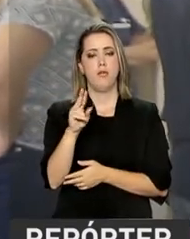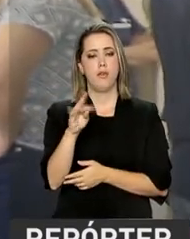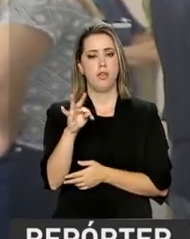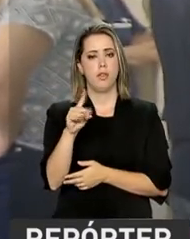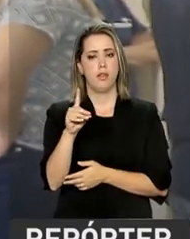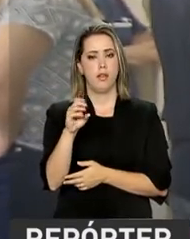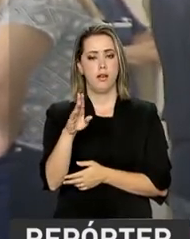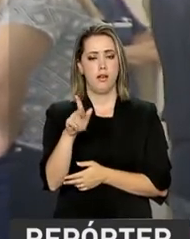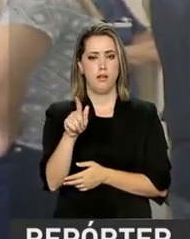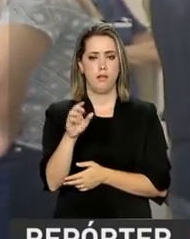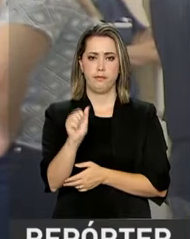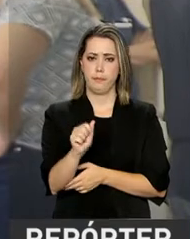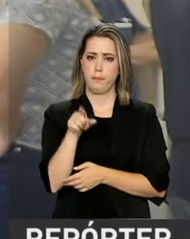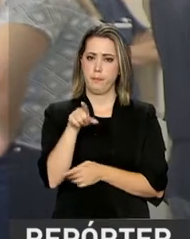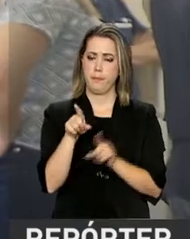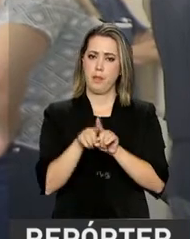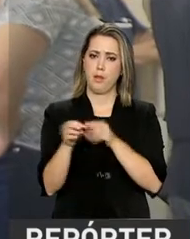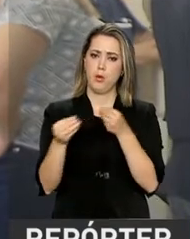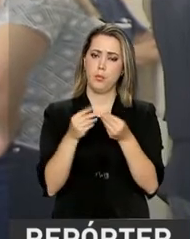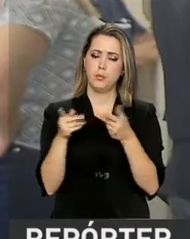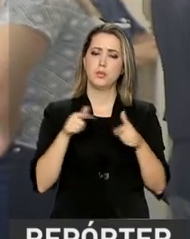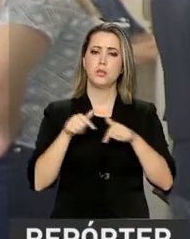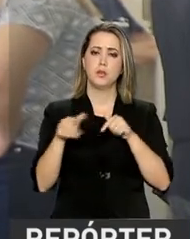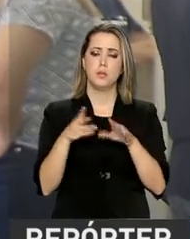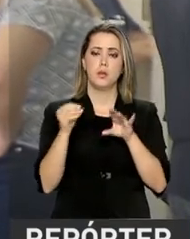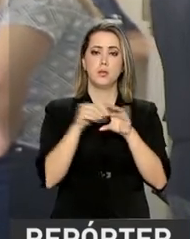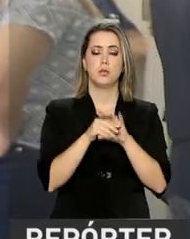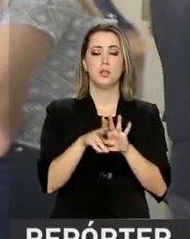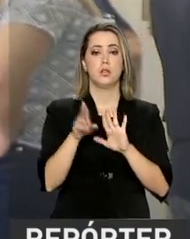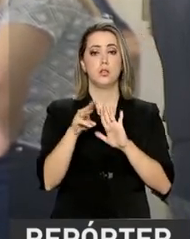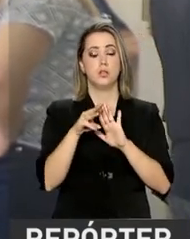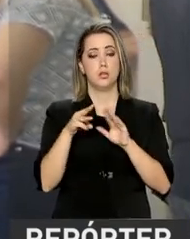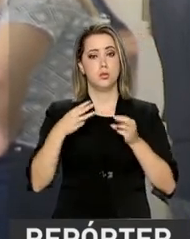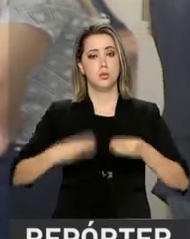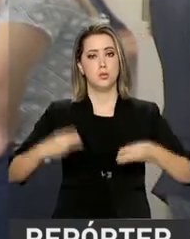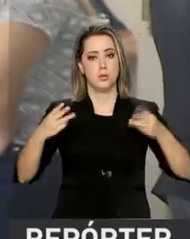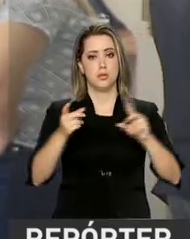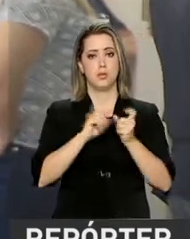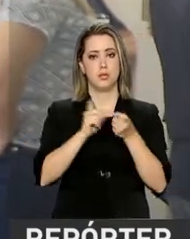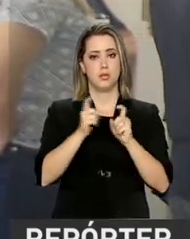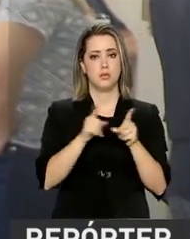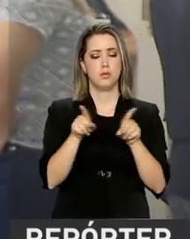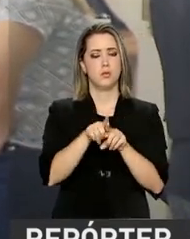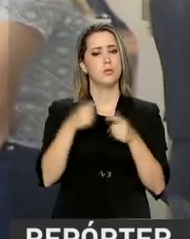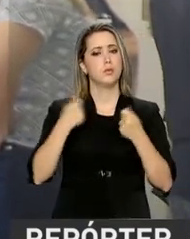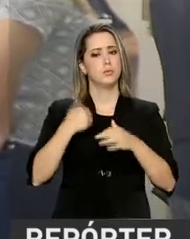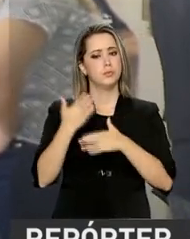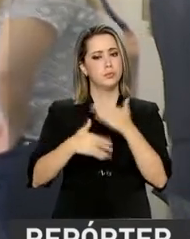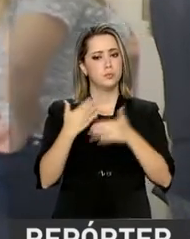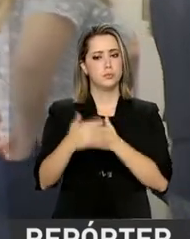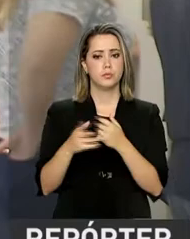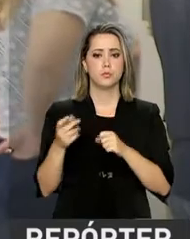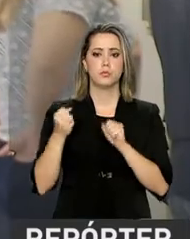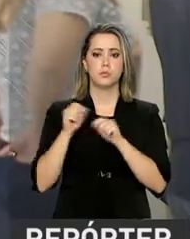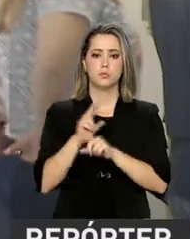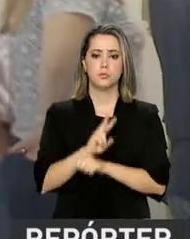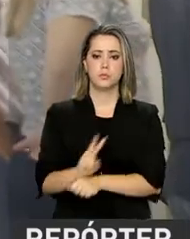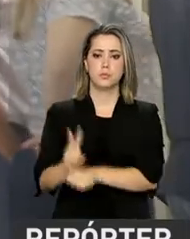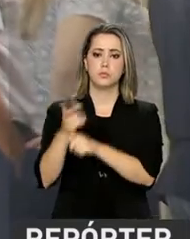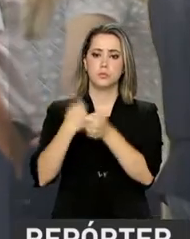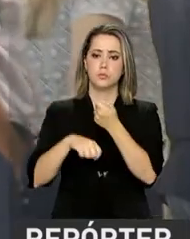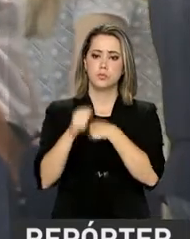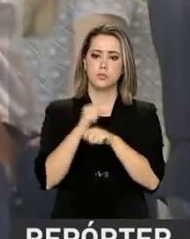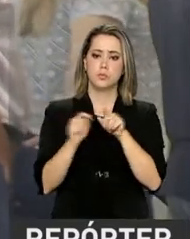também explicar o papel que o ministério da fazenda por meio da receita federal tem desempenhado na proteção da economia